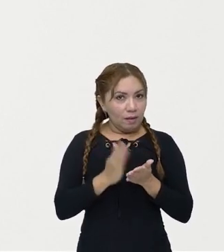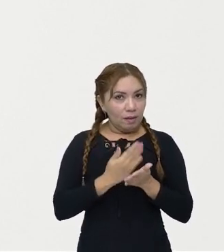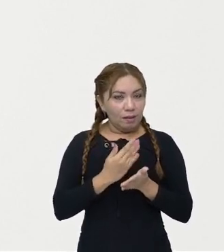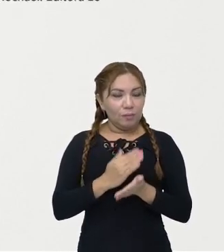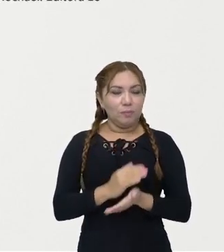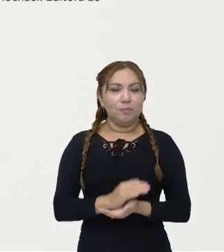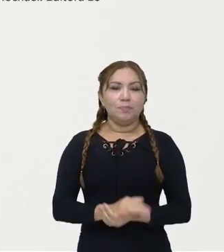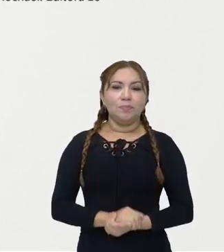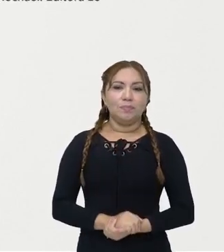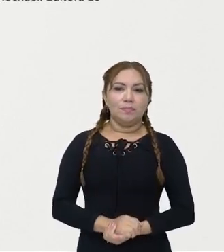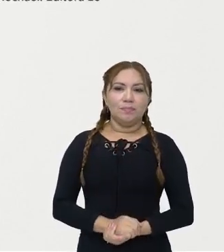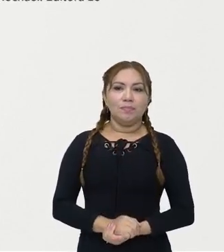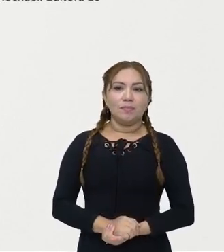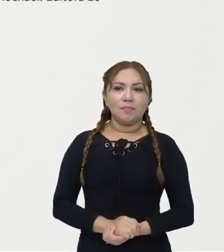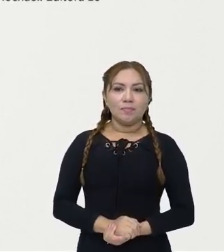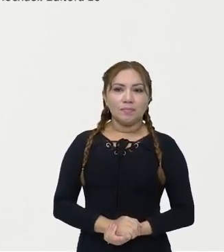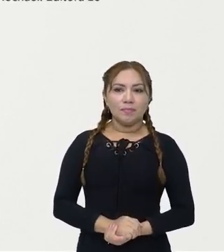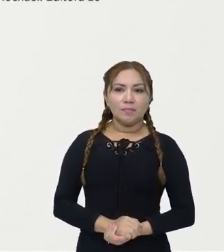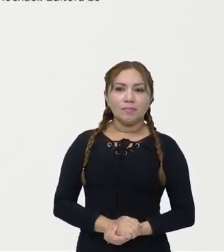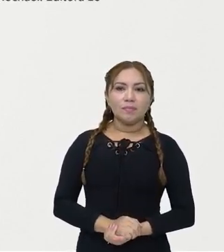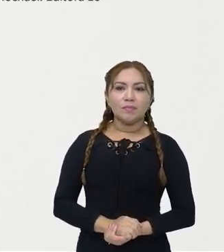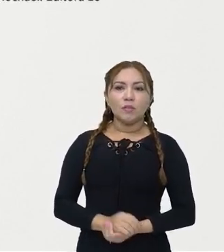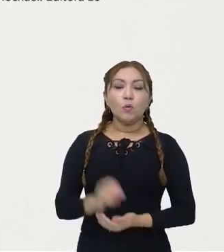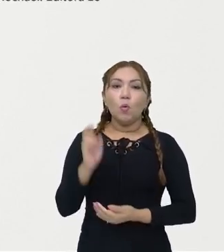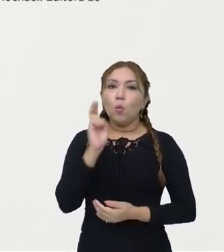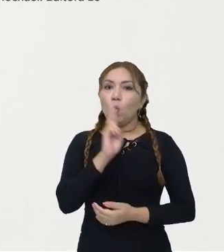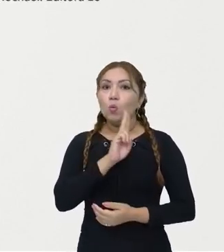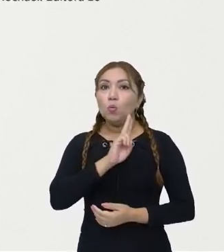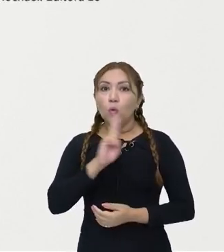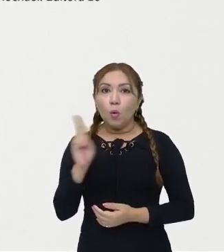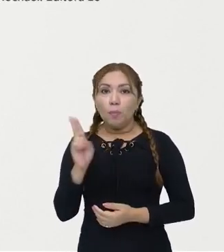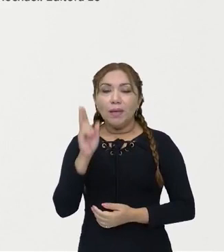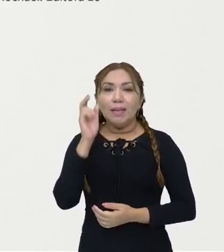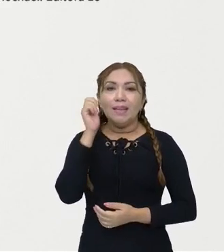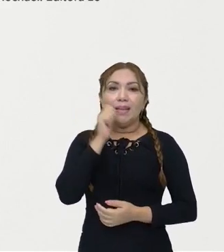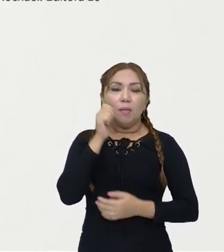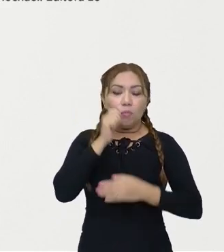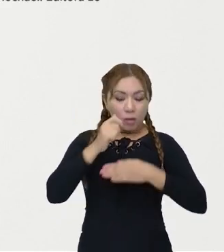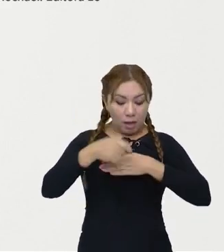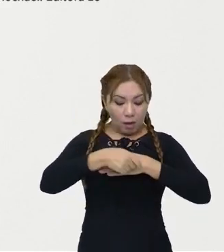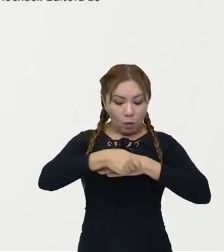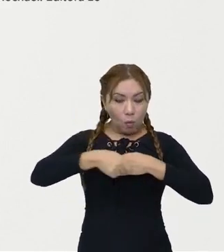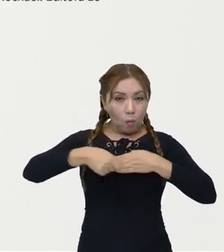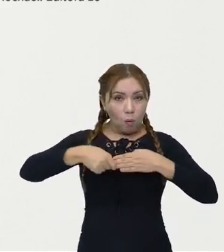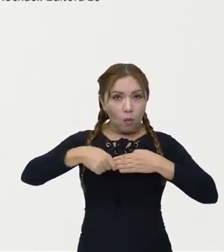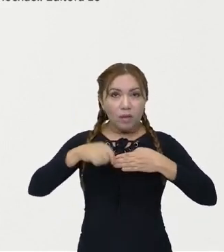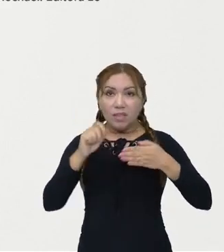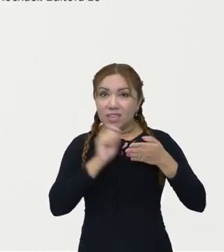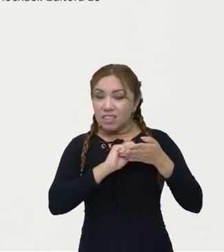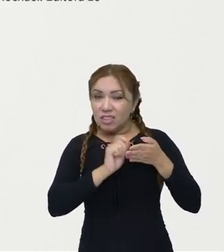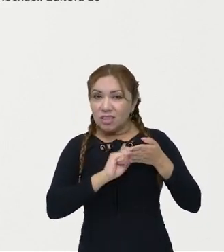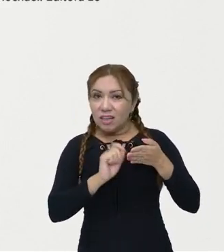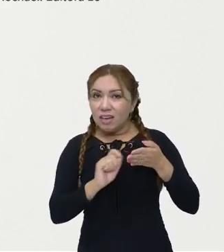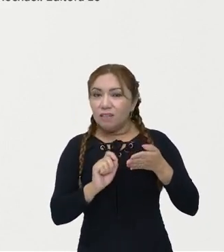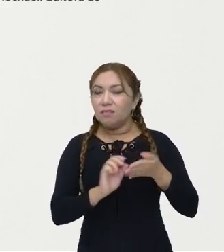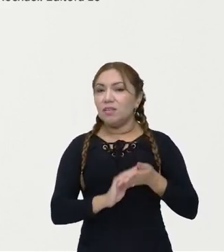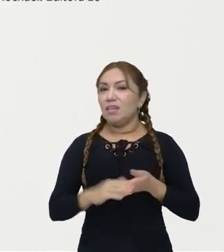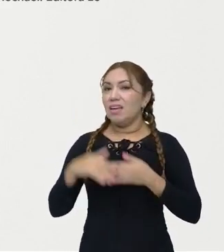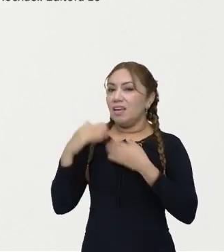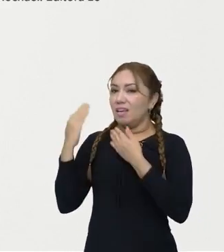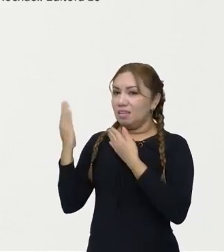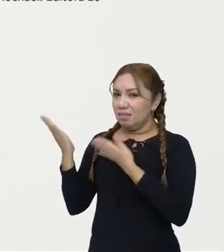observar o nome da autora do livro. Qual livro? Este